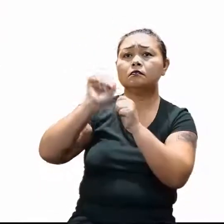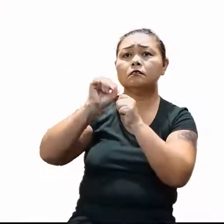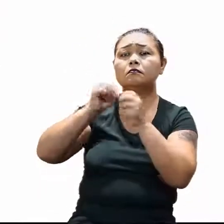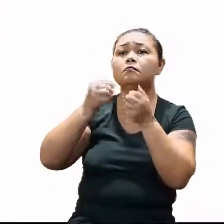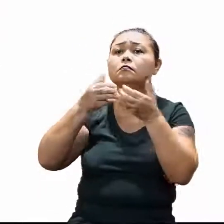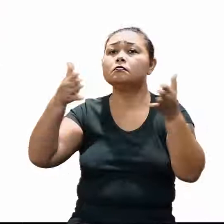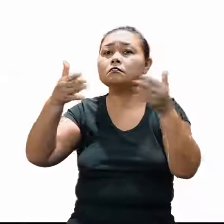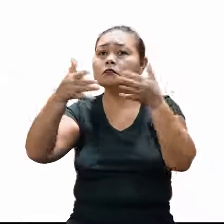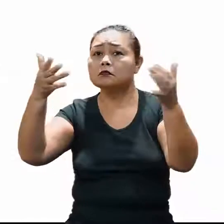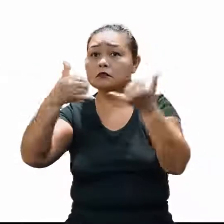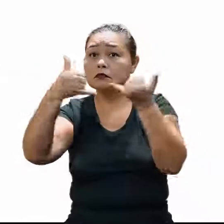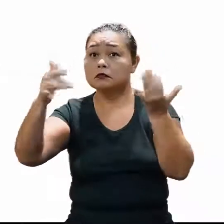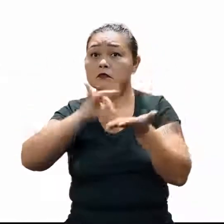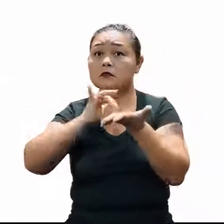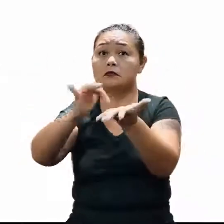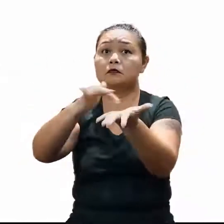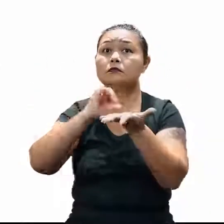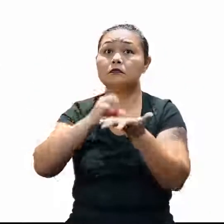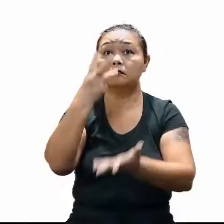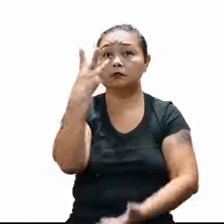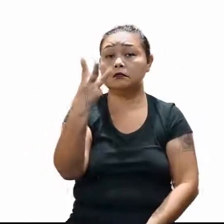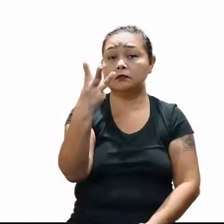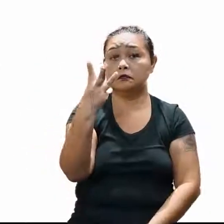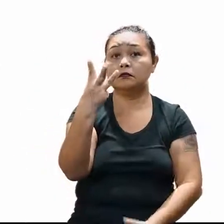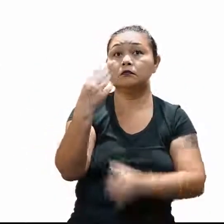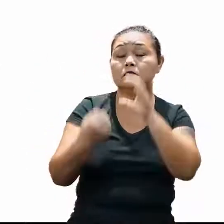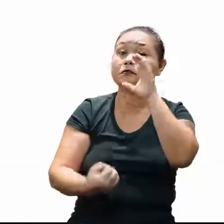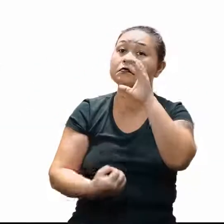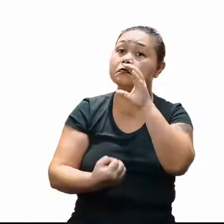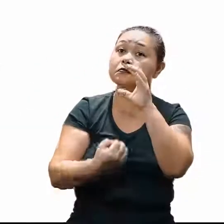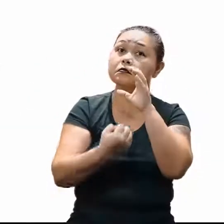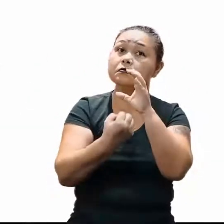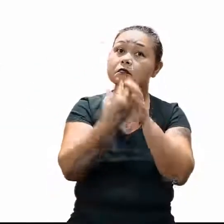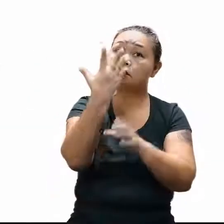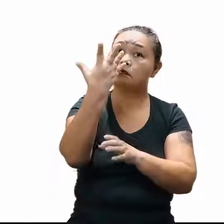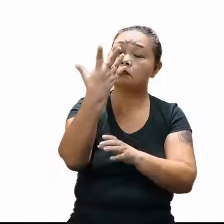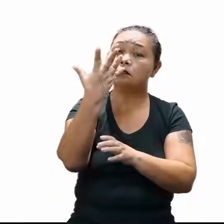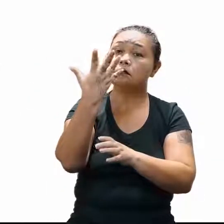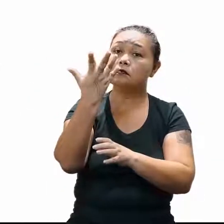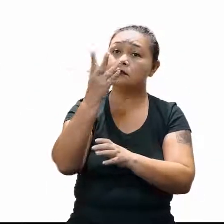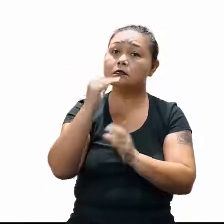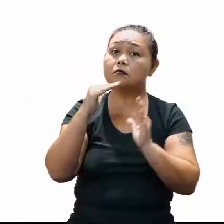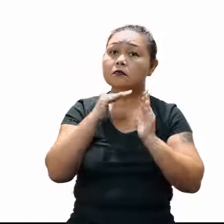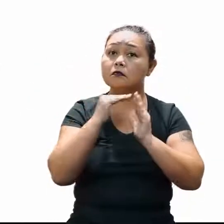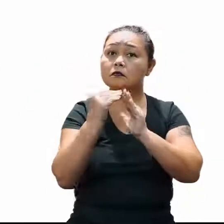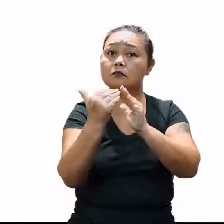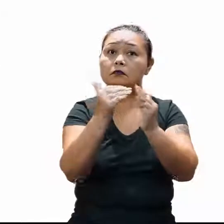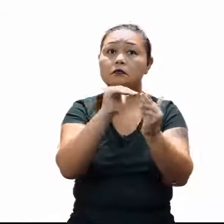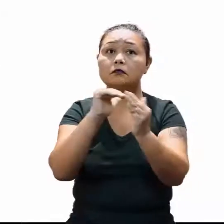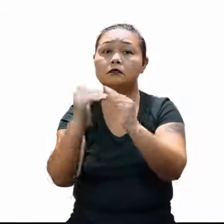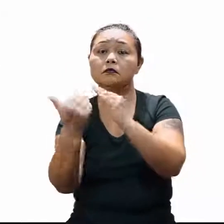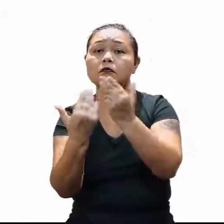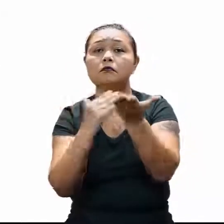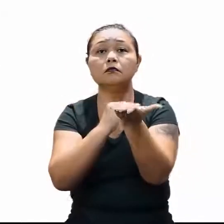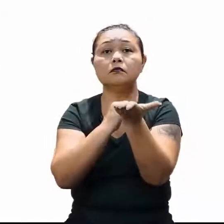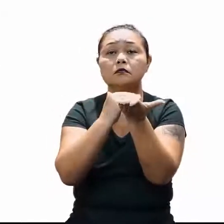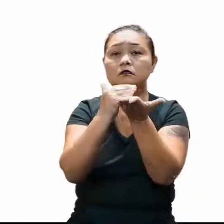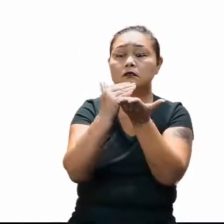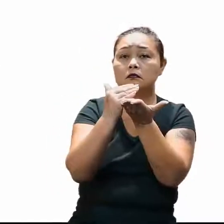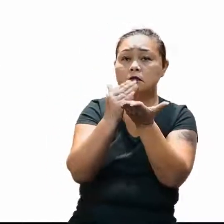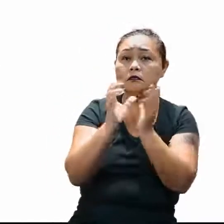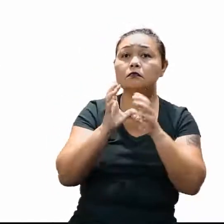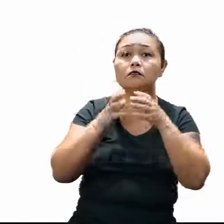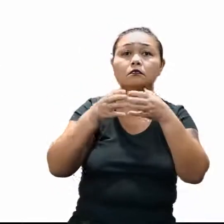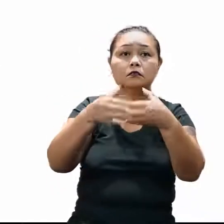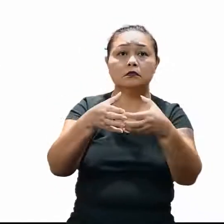linha telegráfica, 3 deles tiveram origem e fundação do vilarejo inicial diretamente à